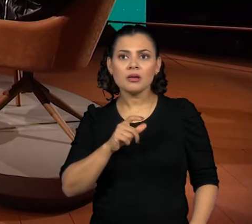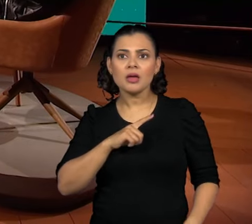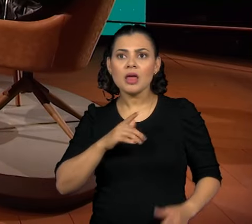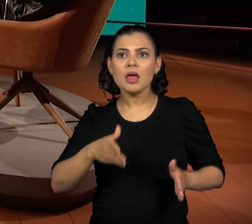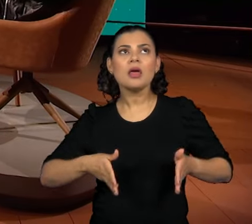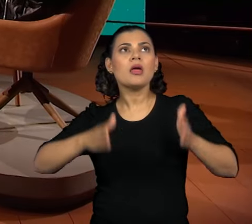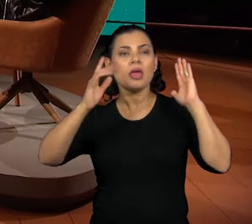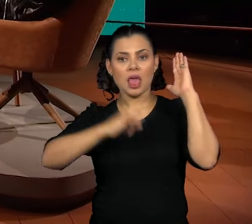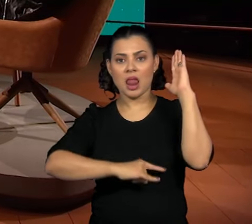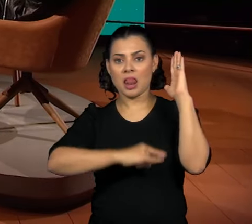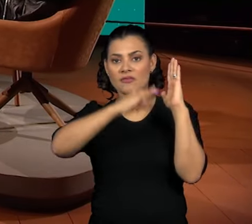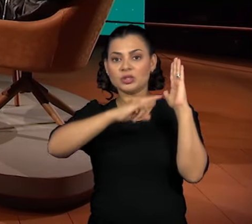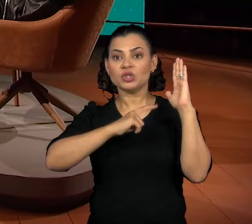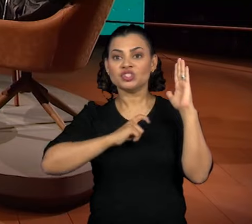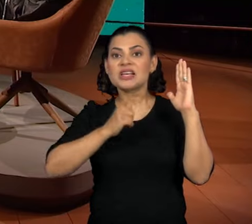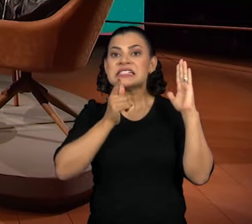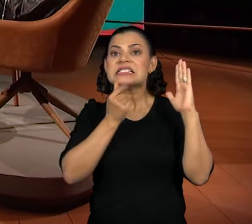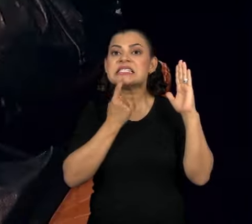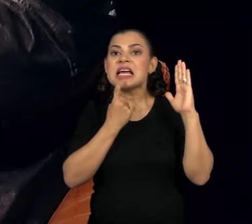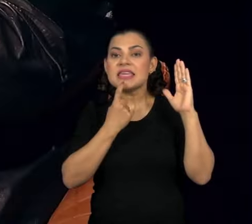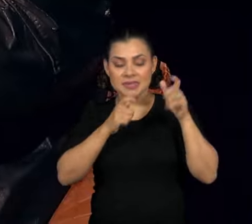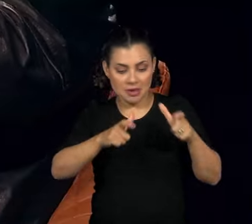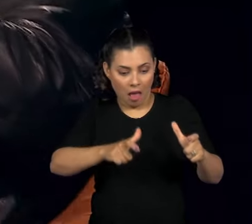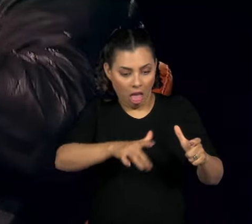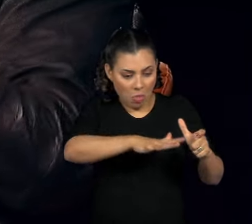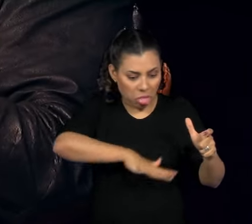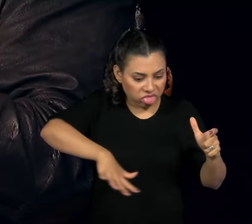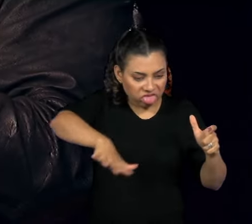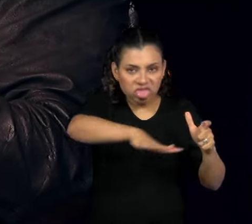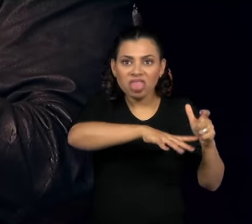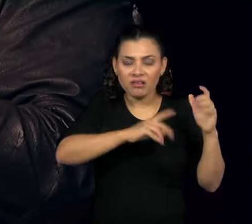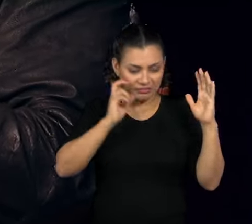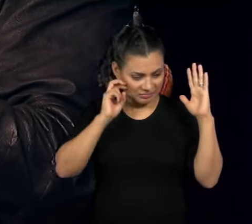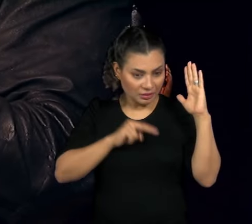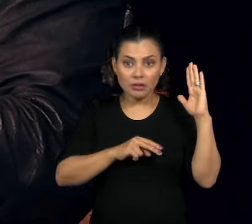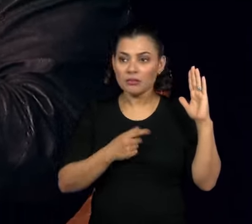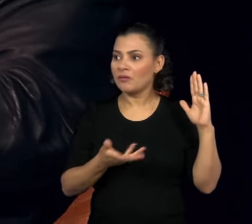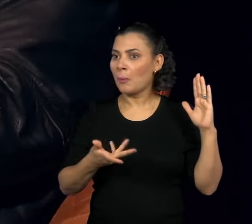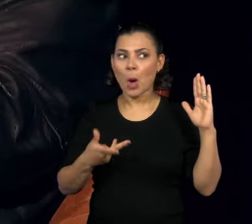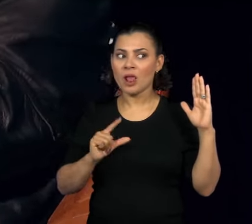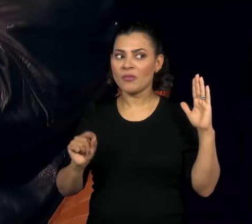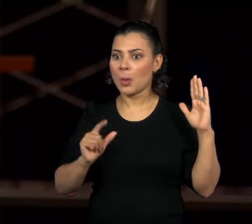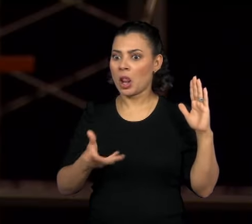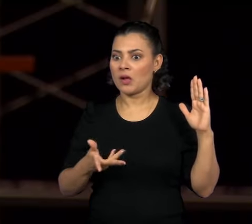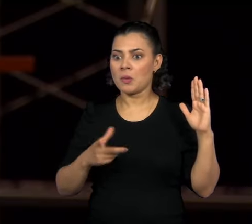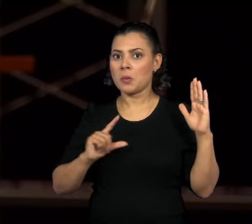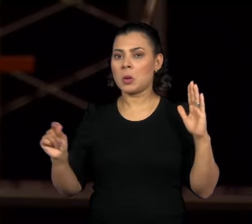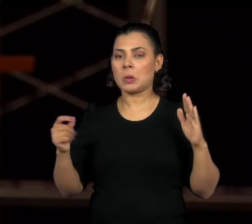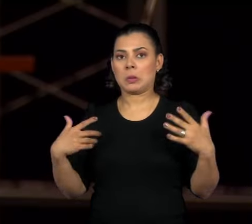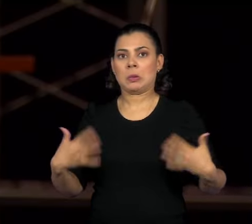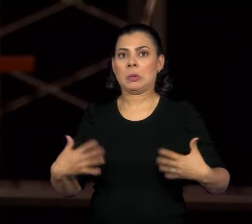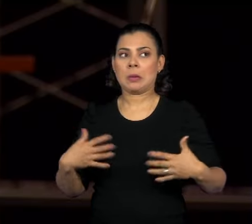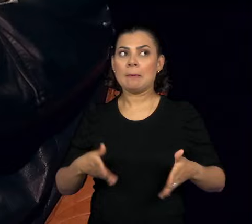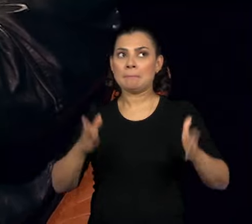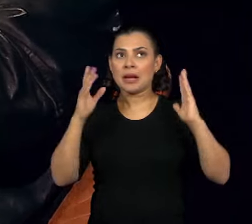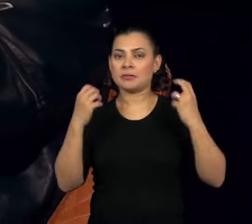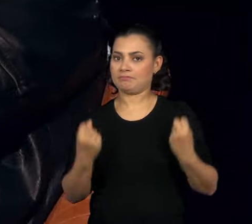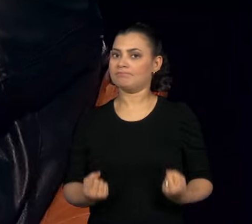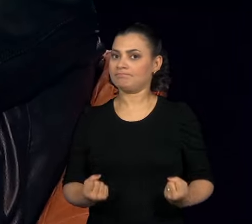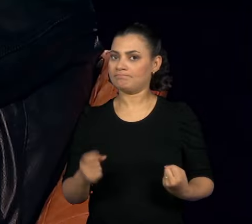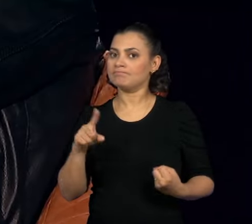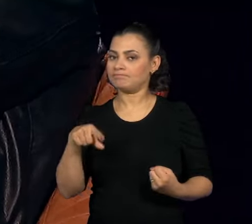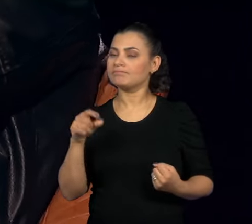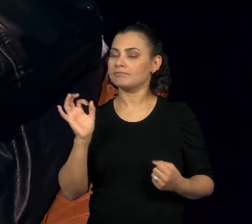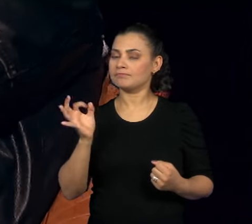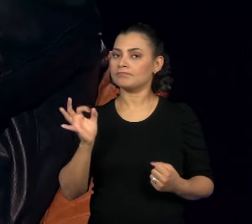assim. Aí o Fauzi falou para o Nilton, falou assim: o Mário mora num lugar muito perigoso, ele tem que sair daqui. E verdade, era um lugar